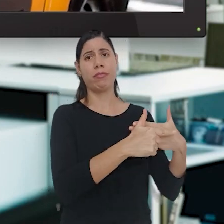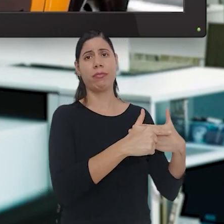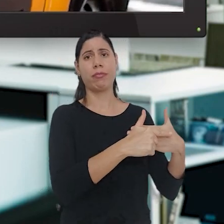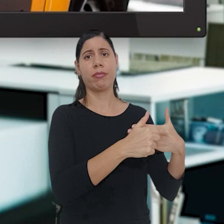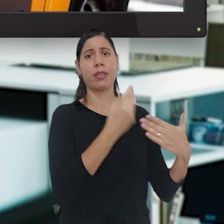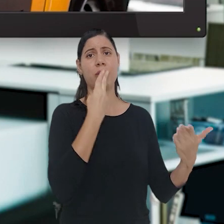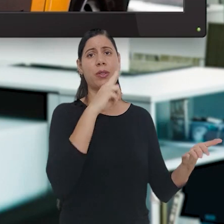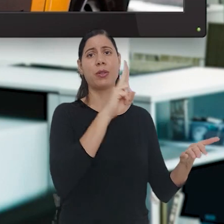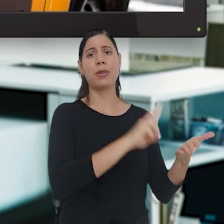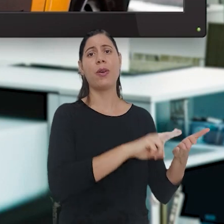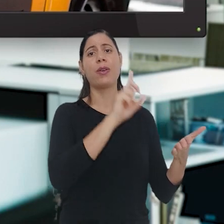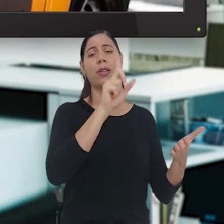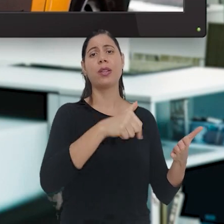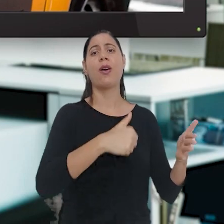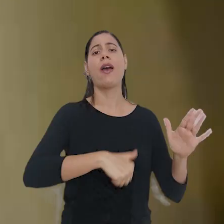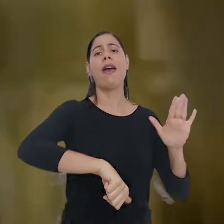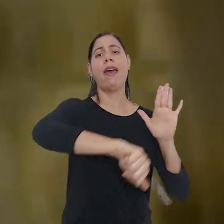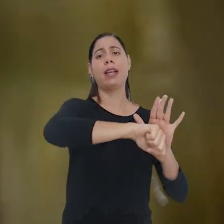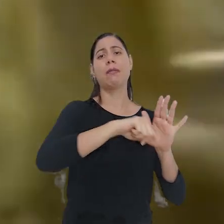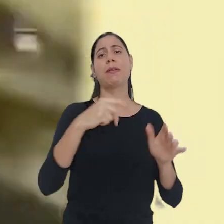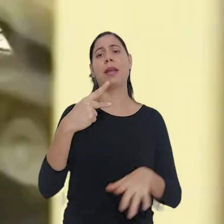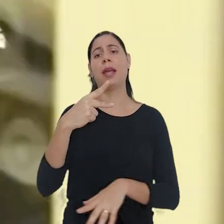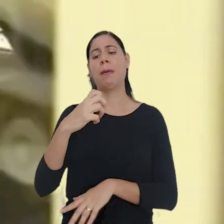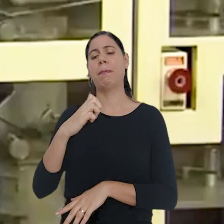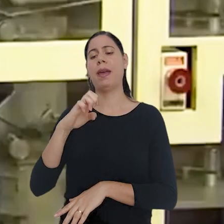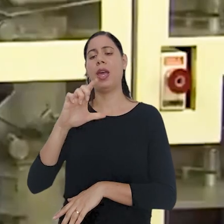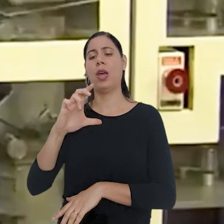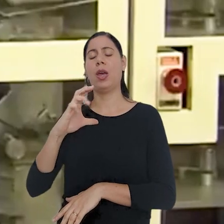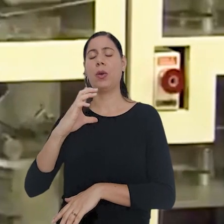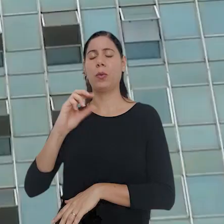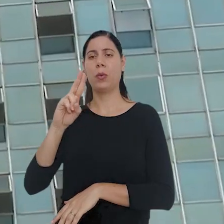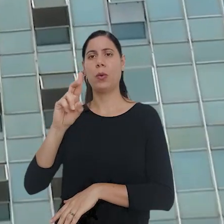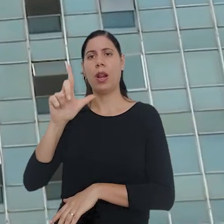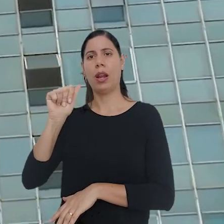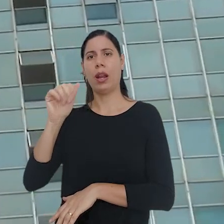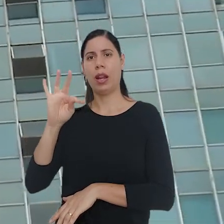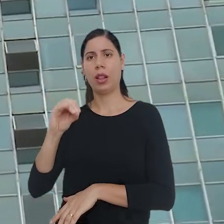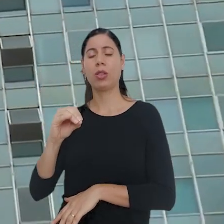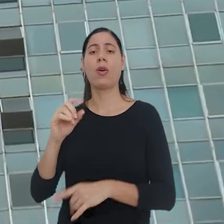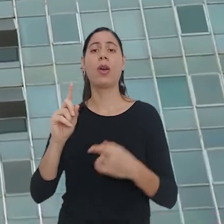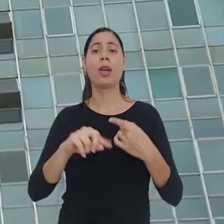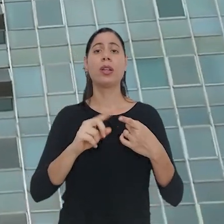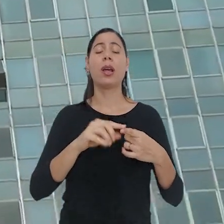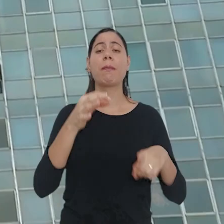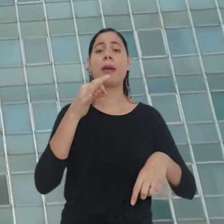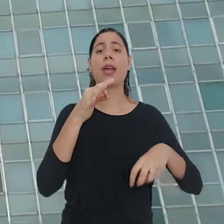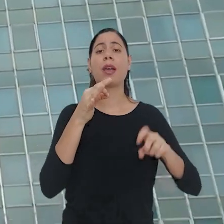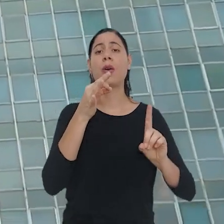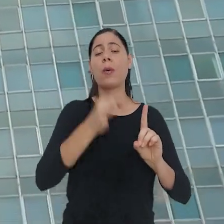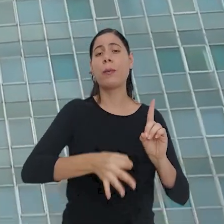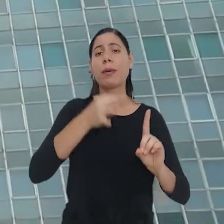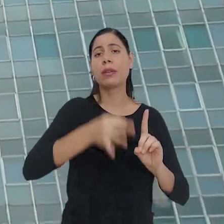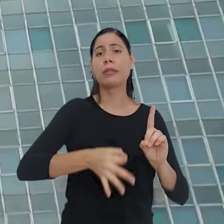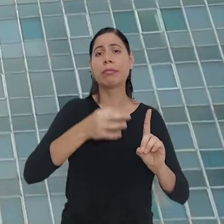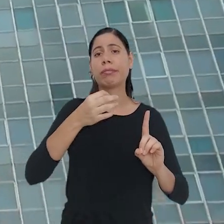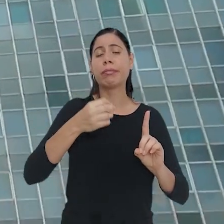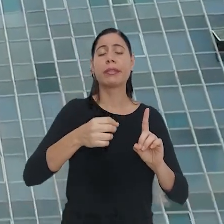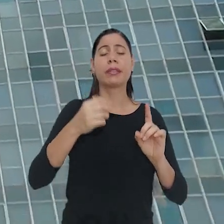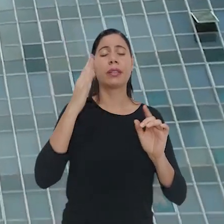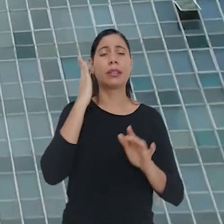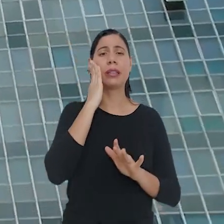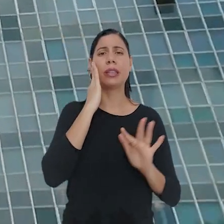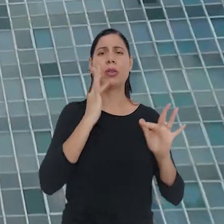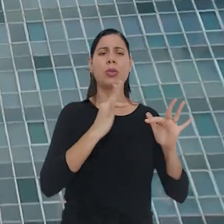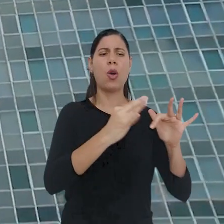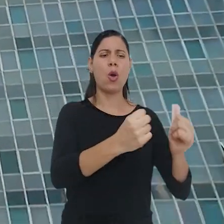funcionais, configurando o crime de peculato. Além disso, o magistrado levou em conta todo o material probatório, o processo administrativo